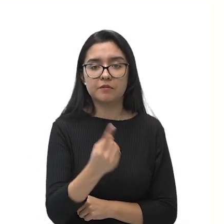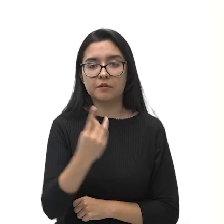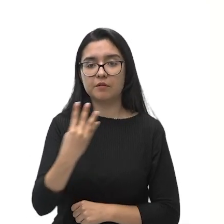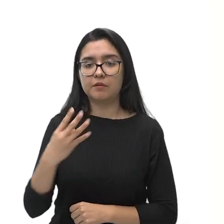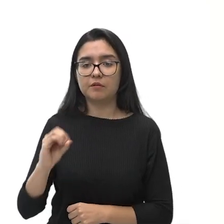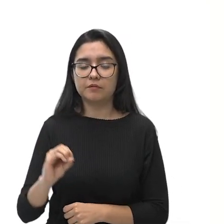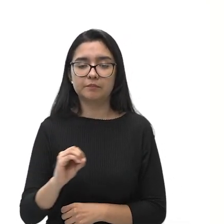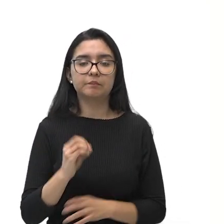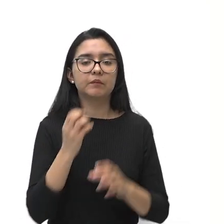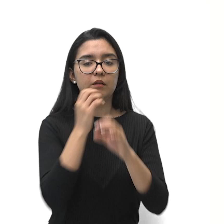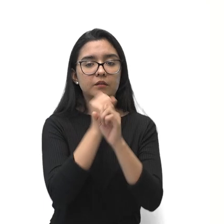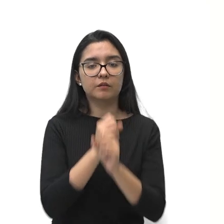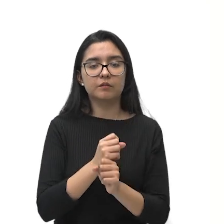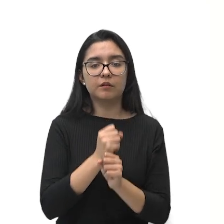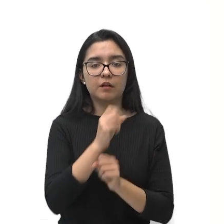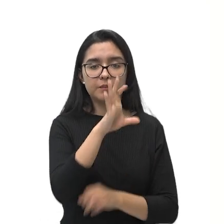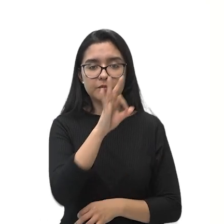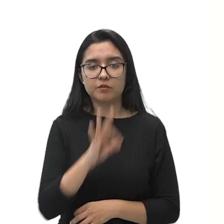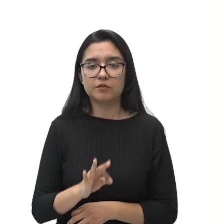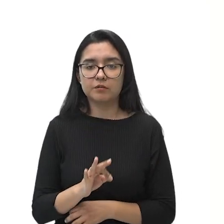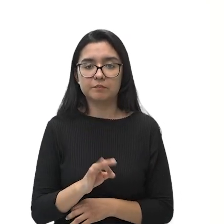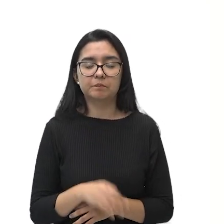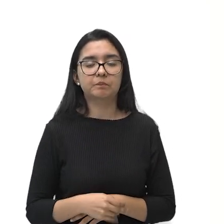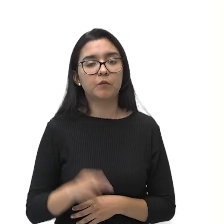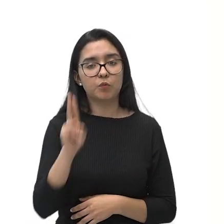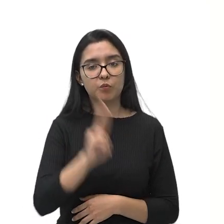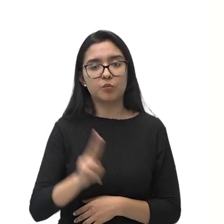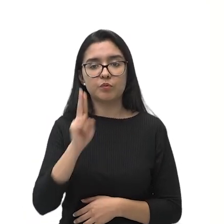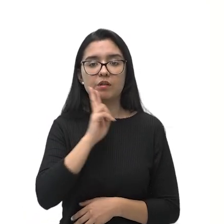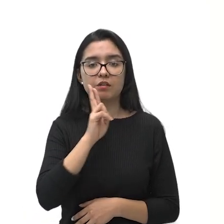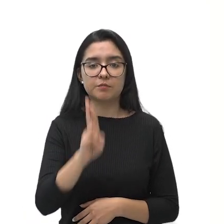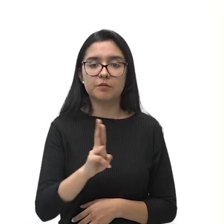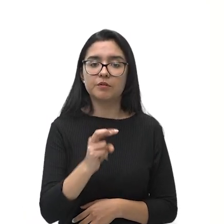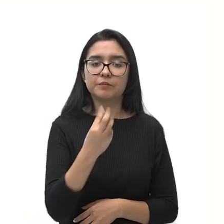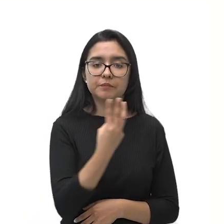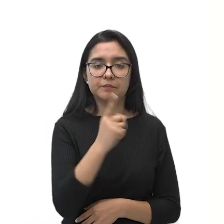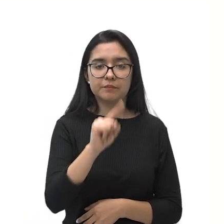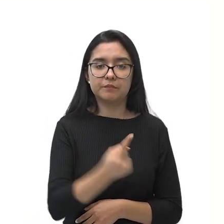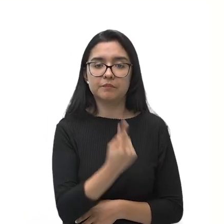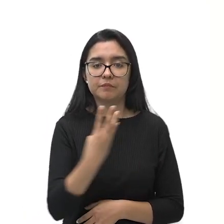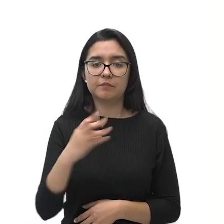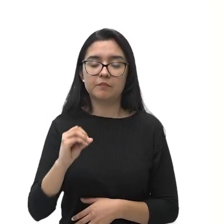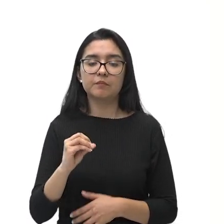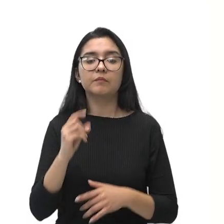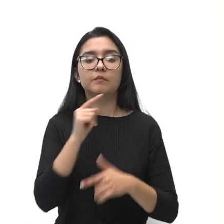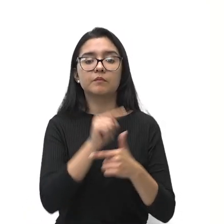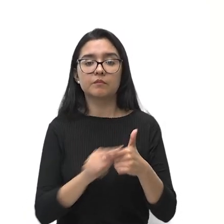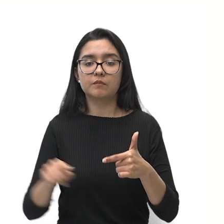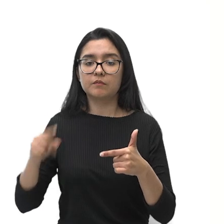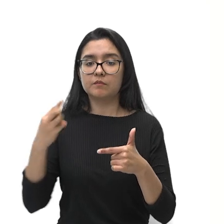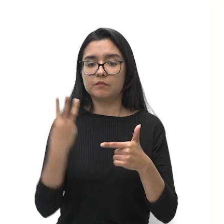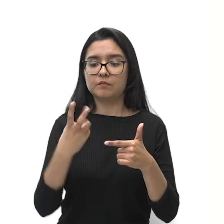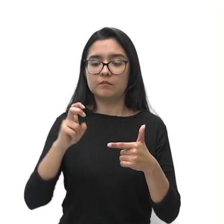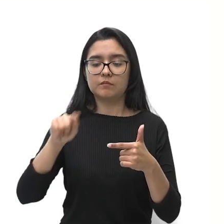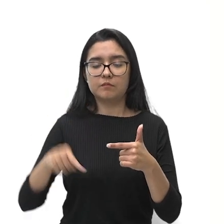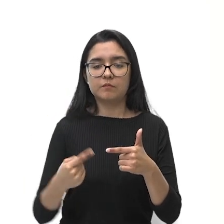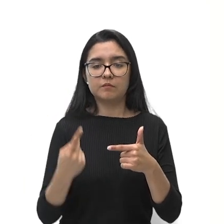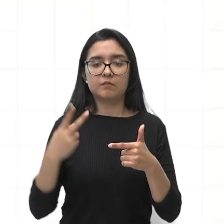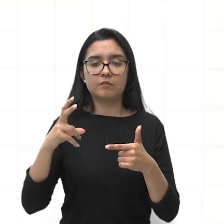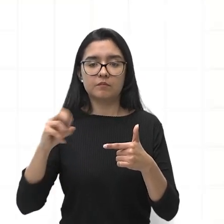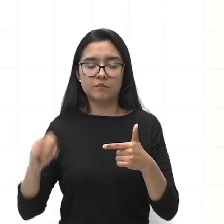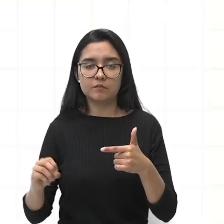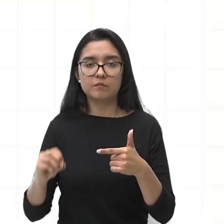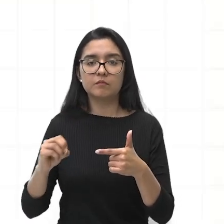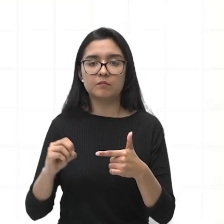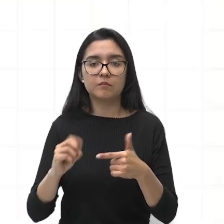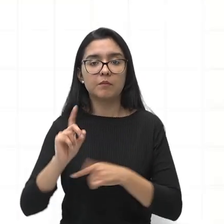Para calcular a taxa, pega essa diferença e divide pelo preço original, o preço inicial. E multiplica o resultado por 100. Então